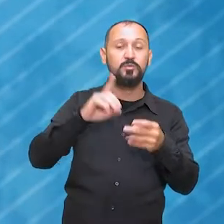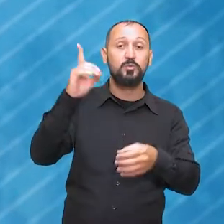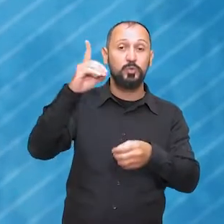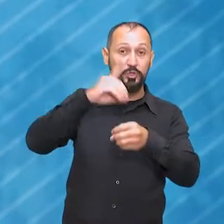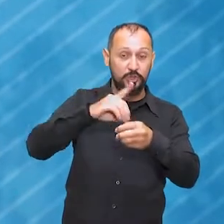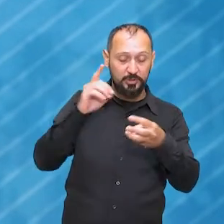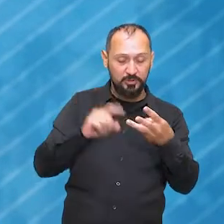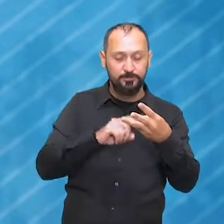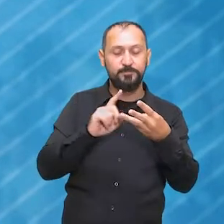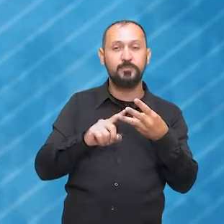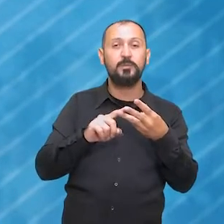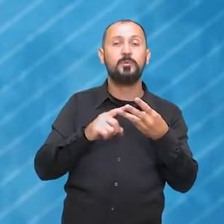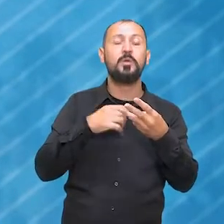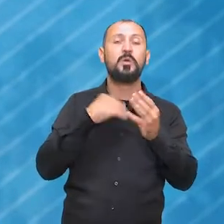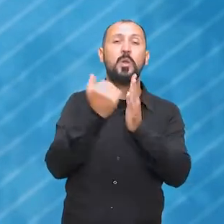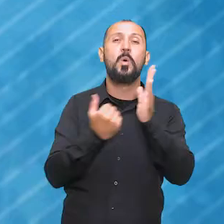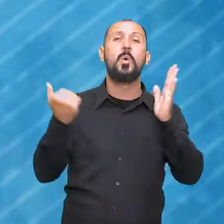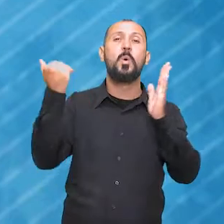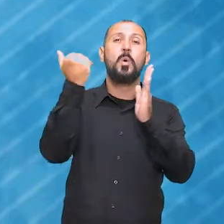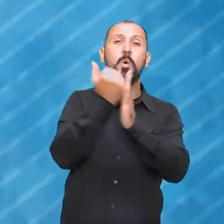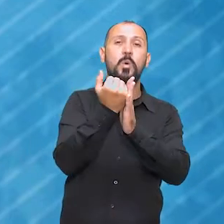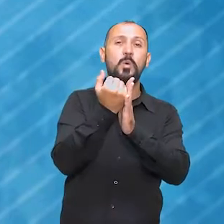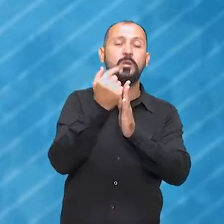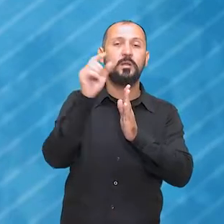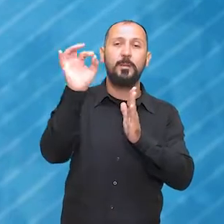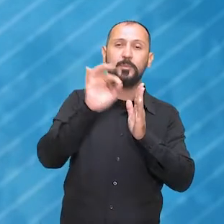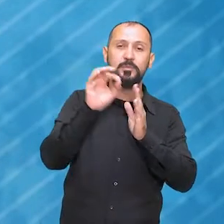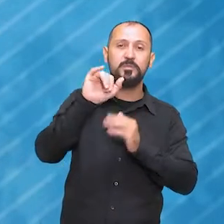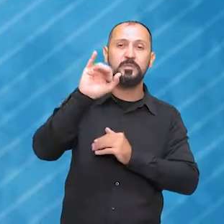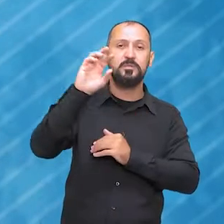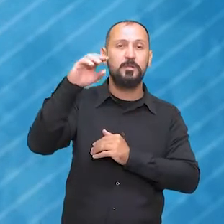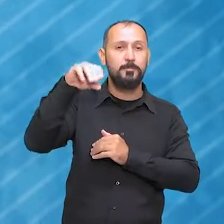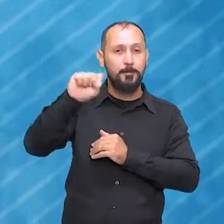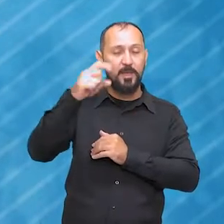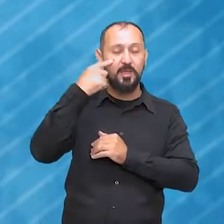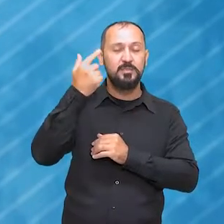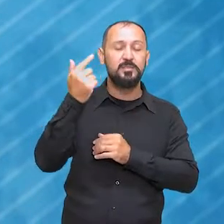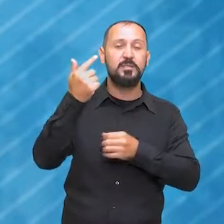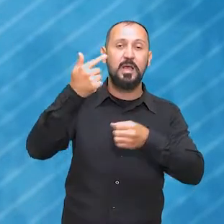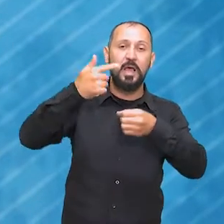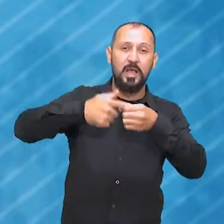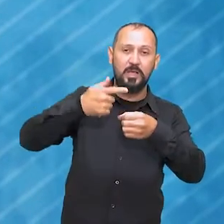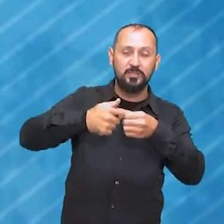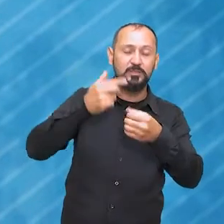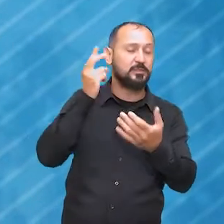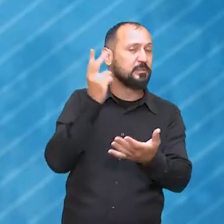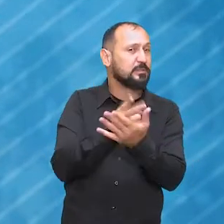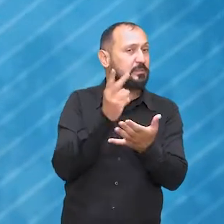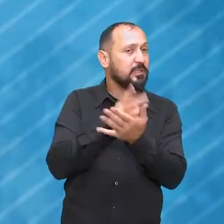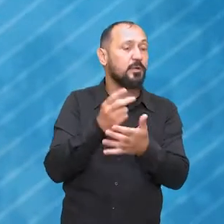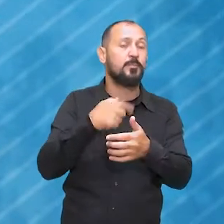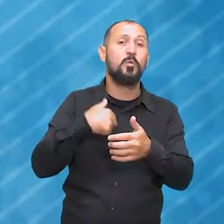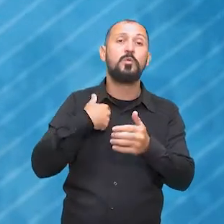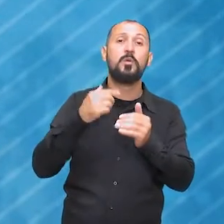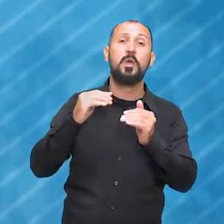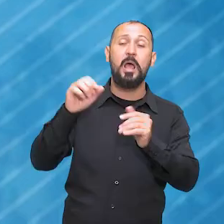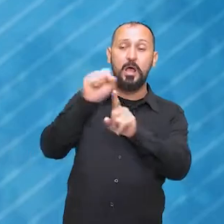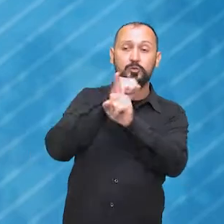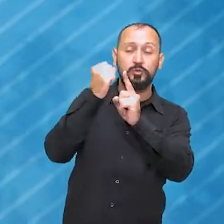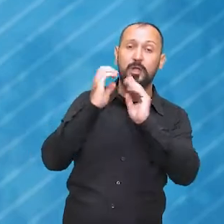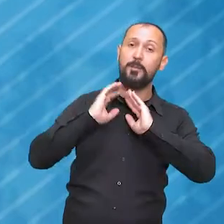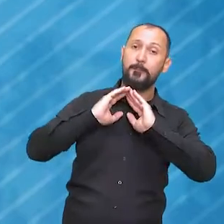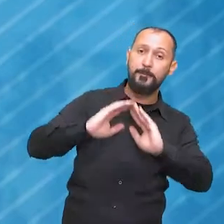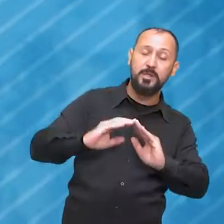do diesel. Agora, por último, aquele aumento, majoração da alíquota do ICMS da gasolina. Então, a gente sempre,